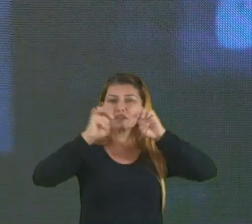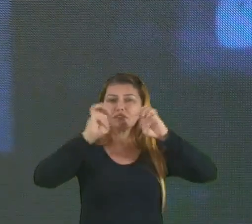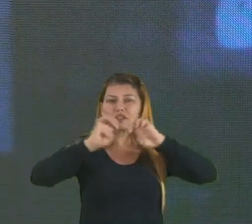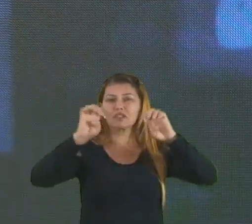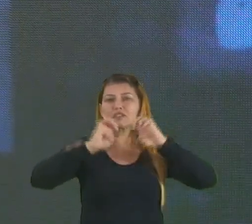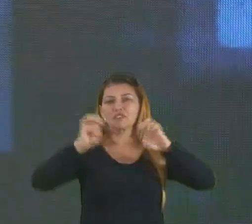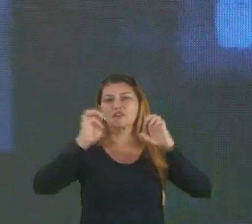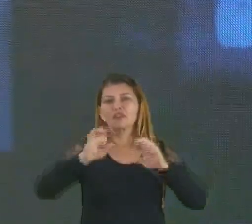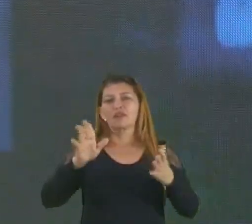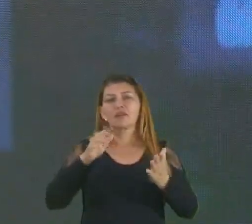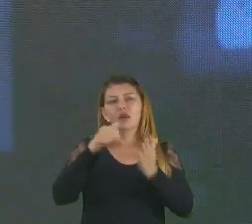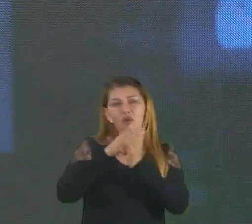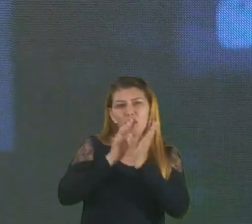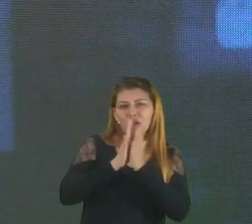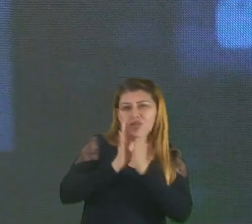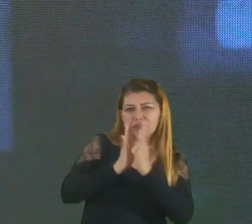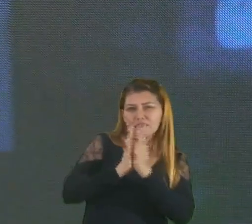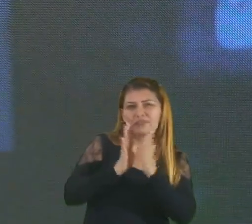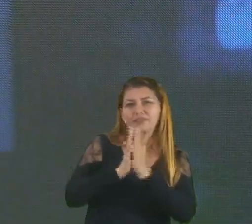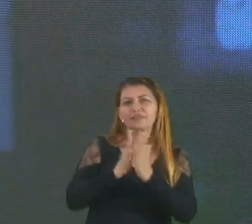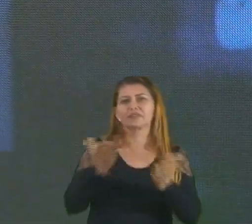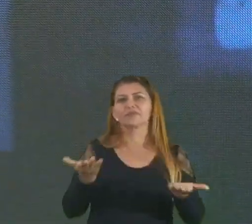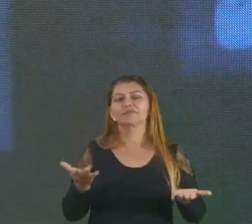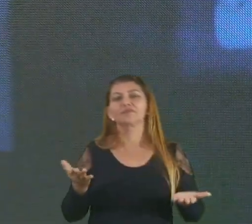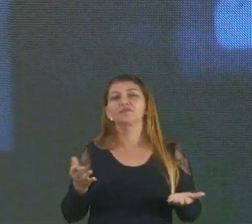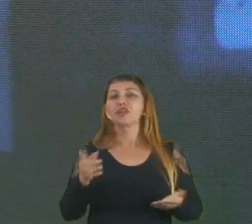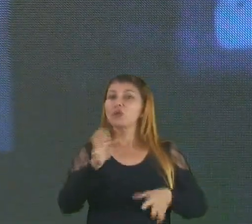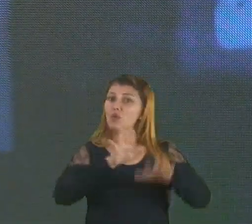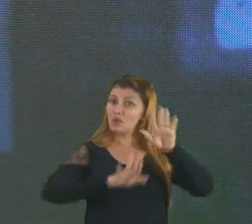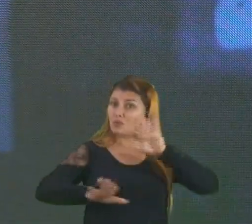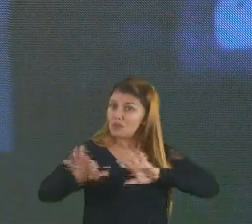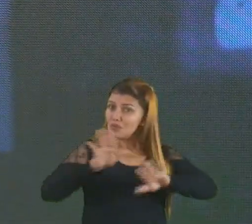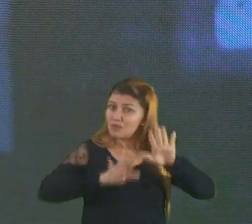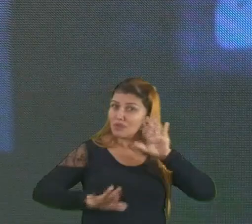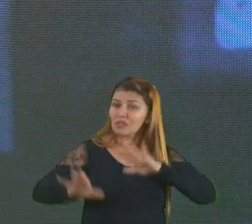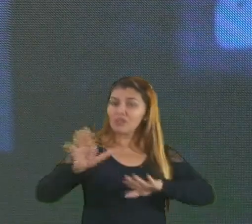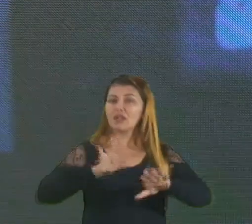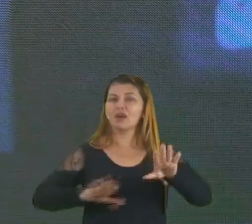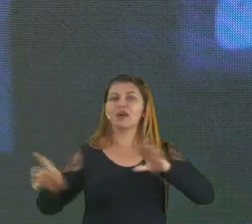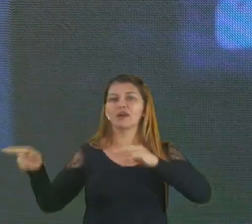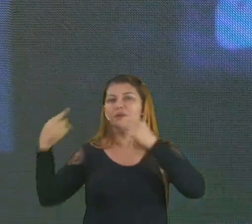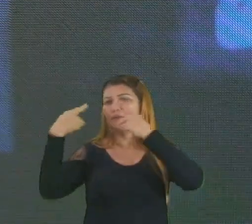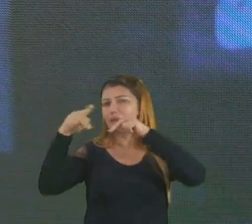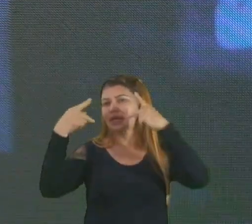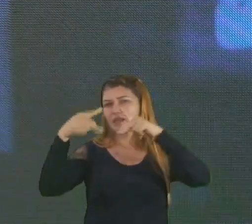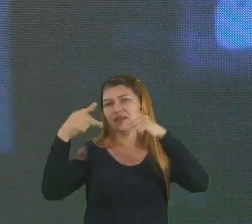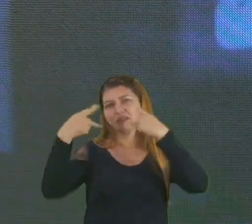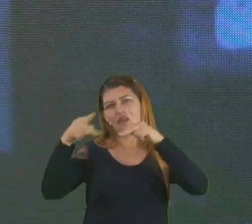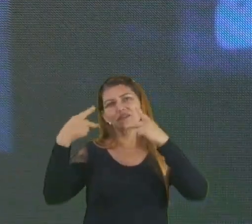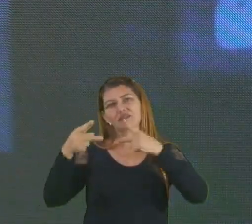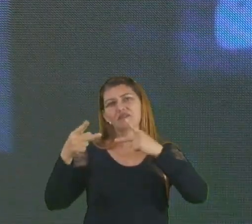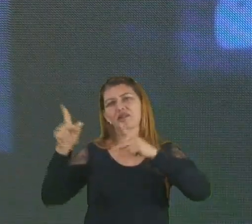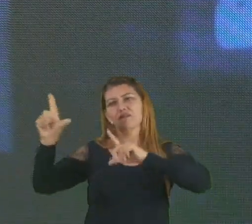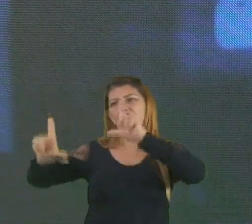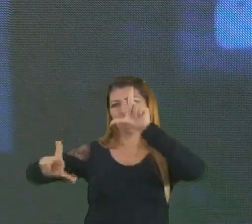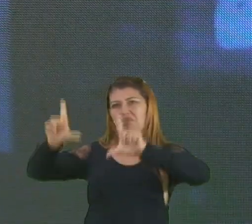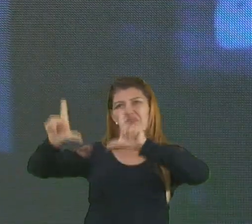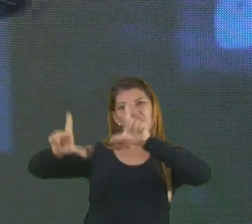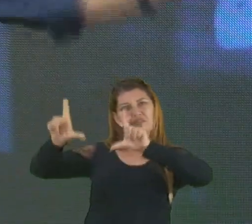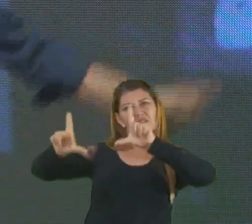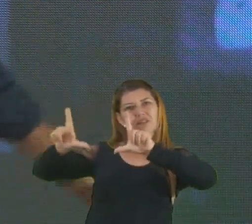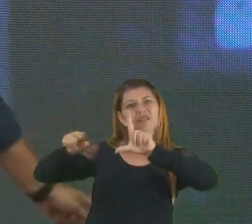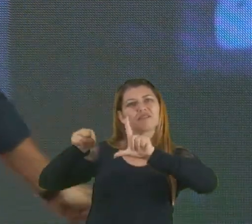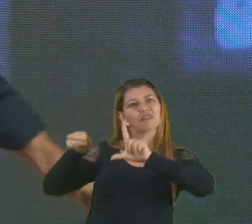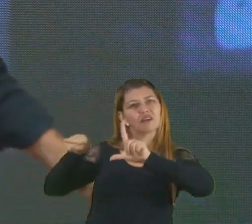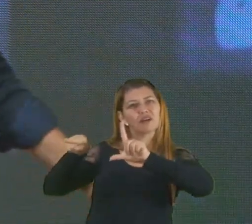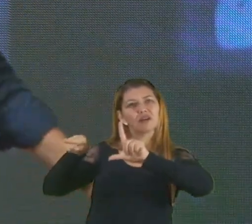no altar. Então, meu irmão, minha irmã, cuidado com mensagem que você assiste na televisão. Nem